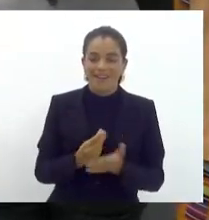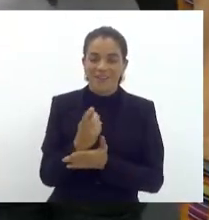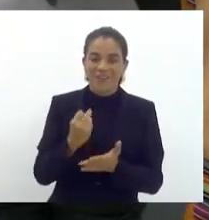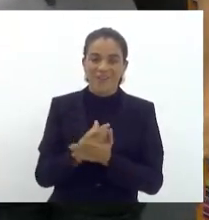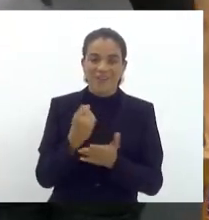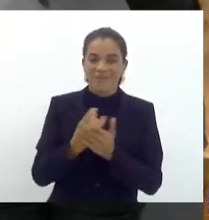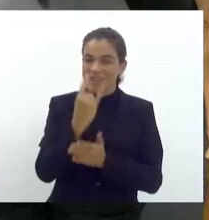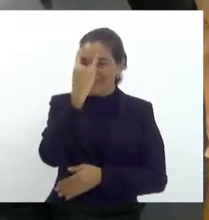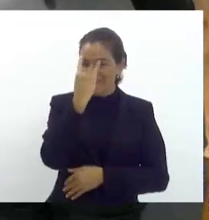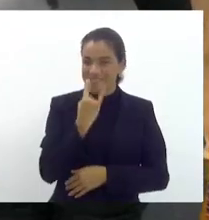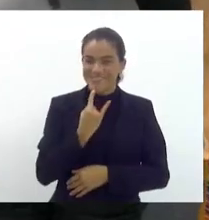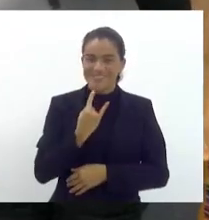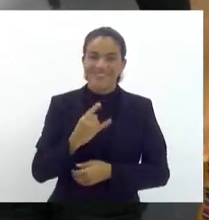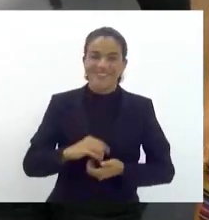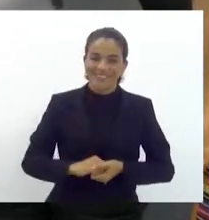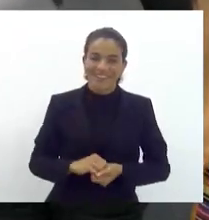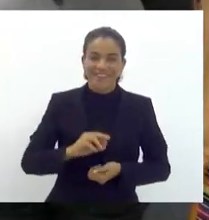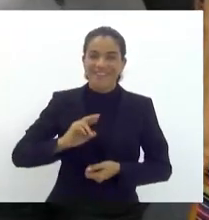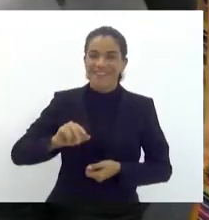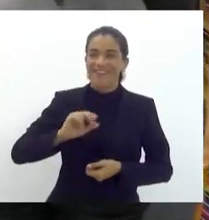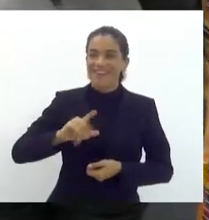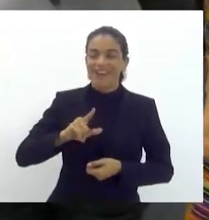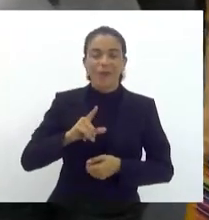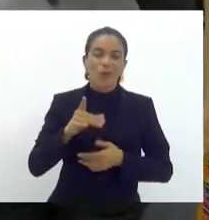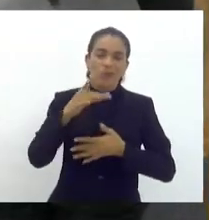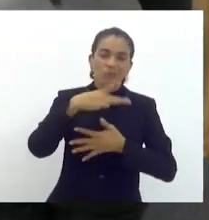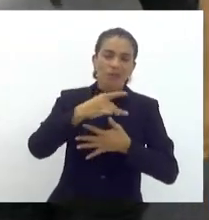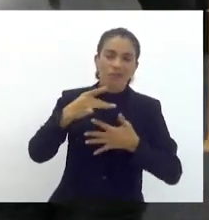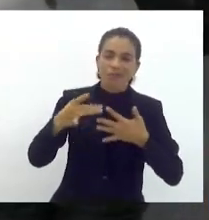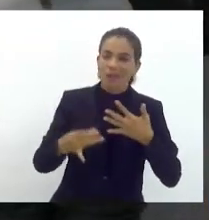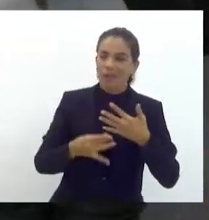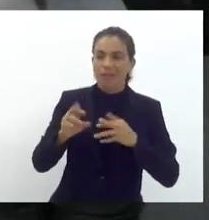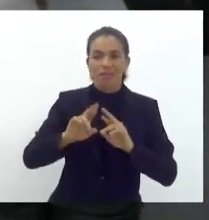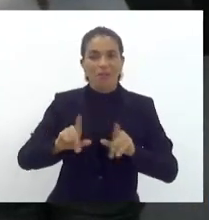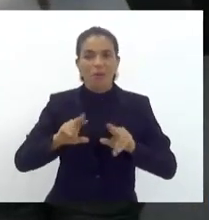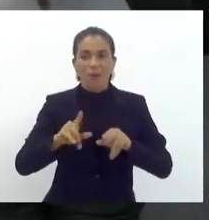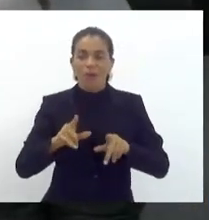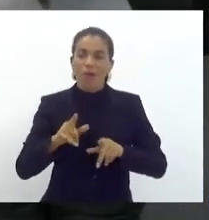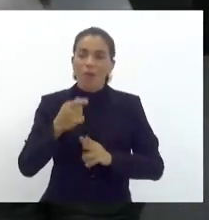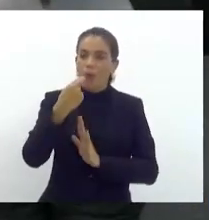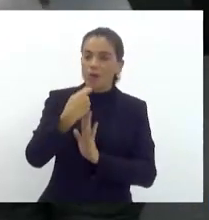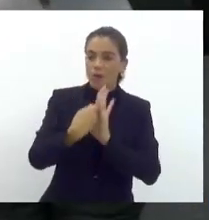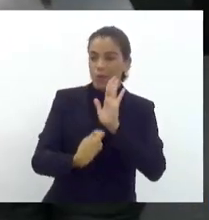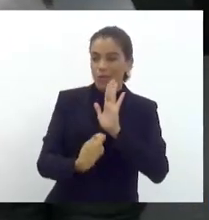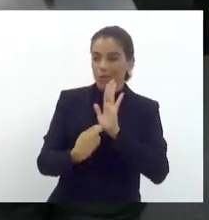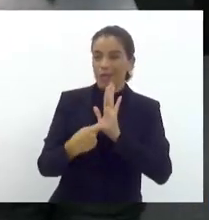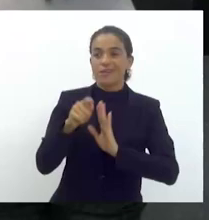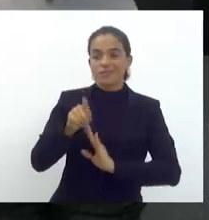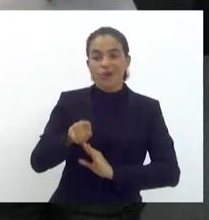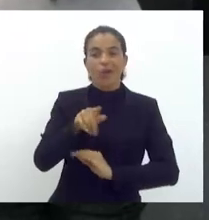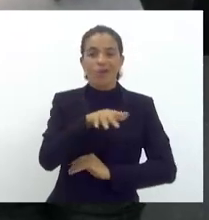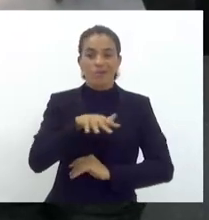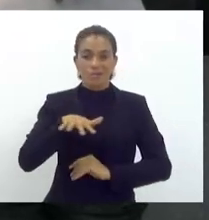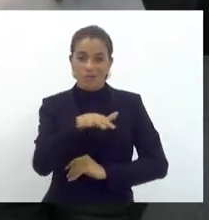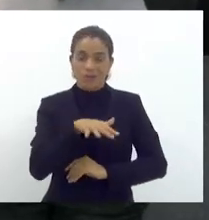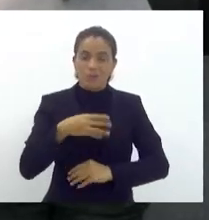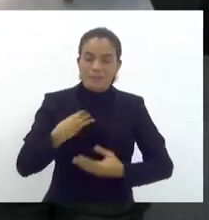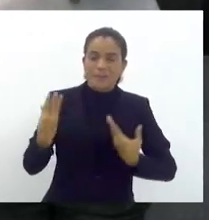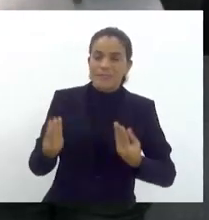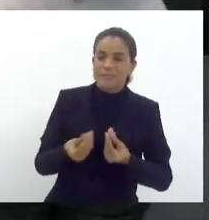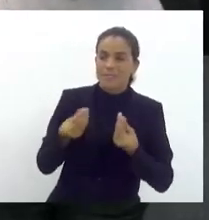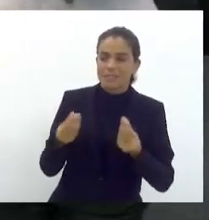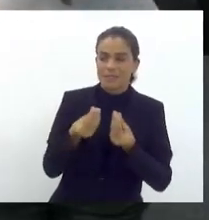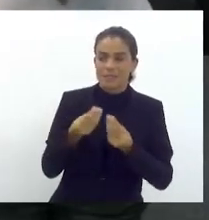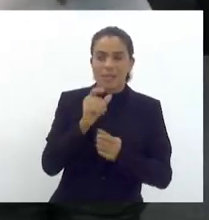absorventes íntimos esses não é um pequeno detalhe isso não é uma questão de autoria Isso é uma questão de sensibilidade